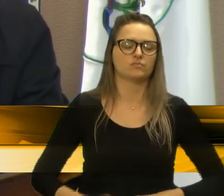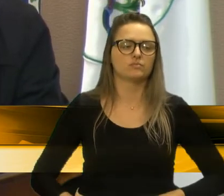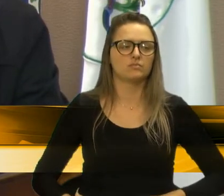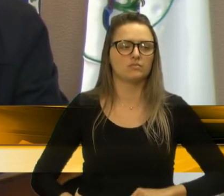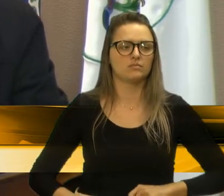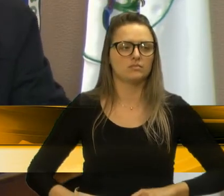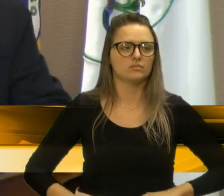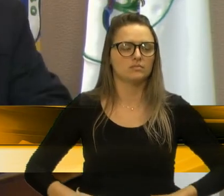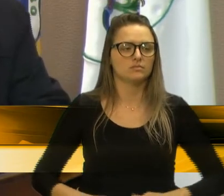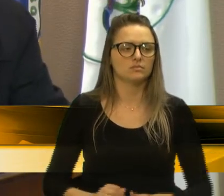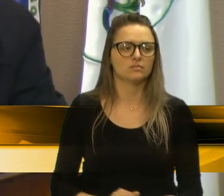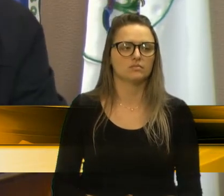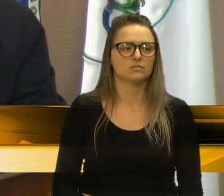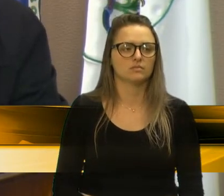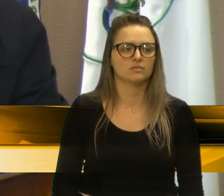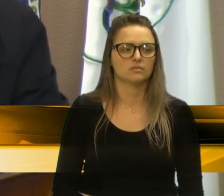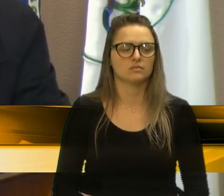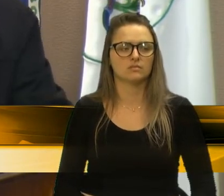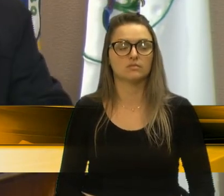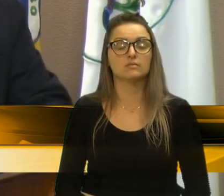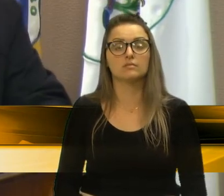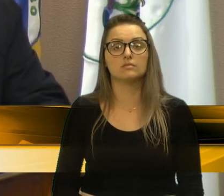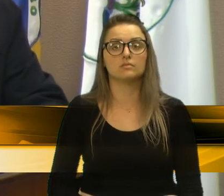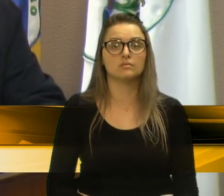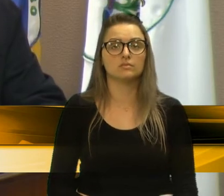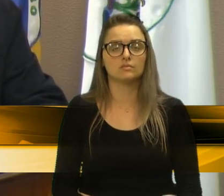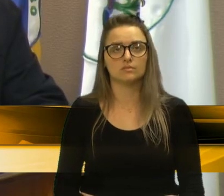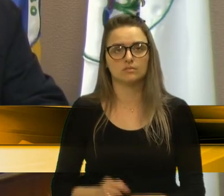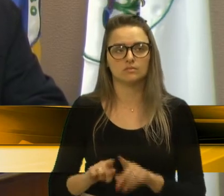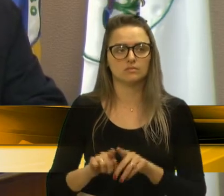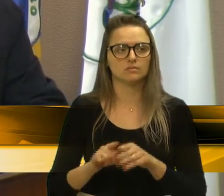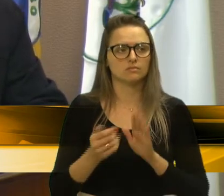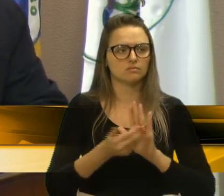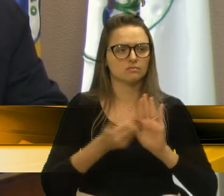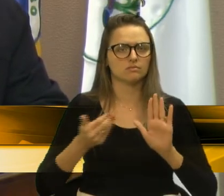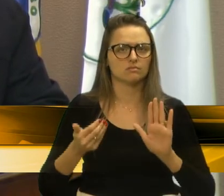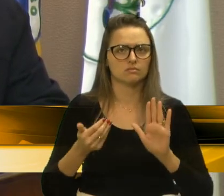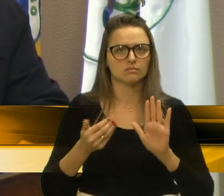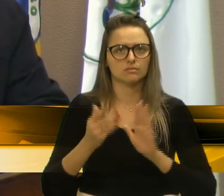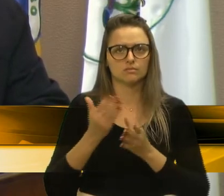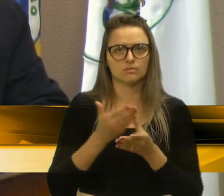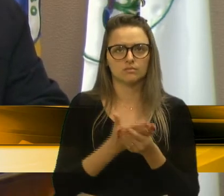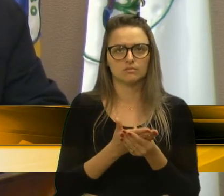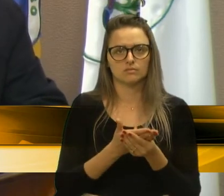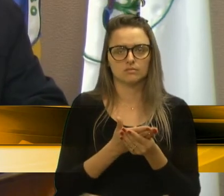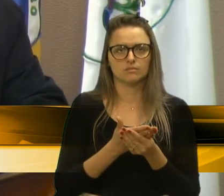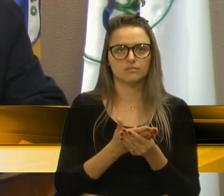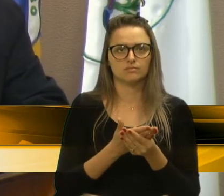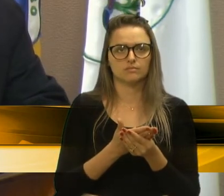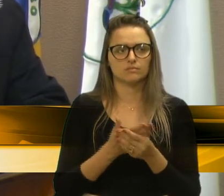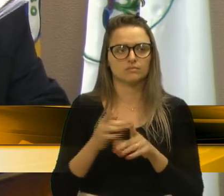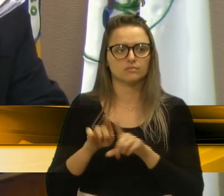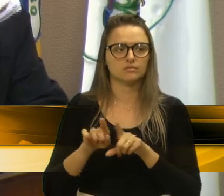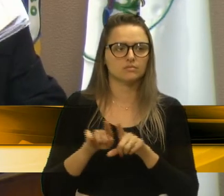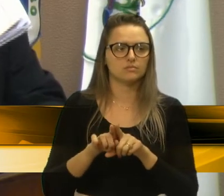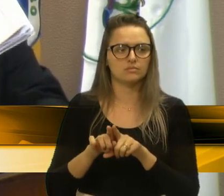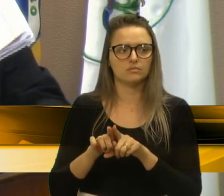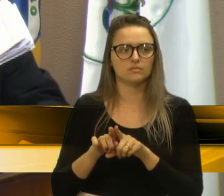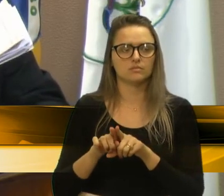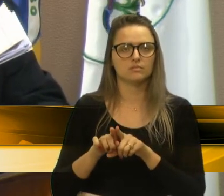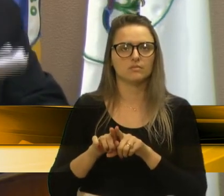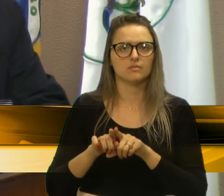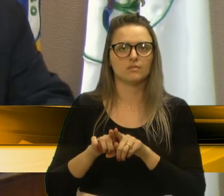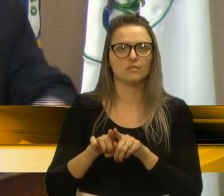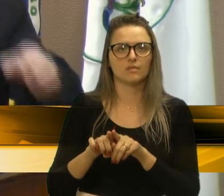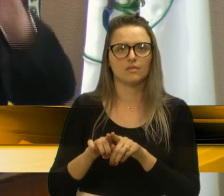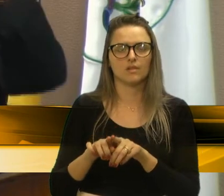de que foi por determinação dele a retirada do parecer do procurador do processo e a edição do decreto com esses